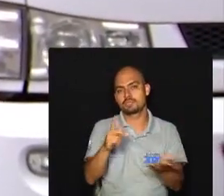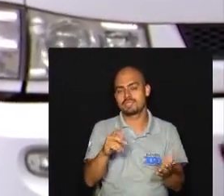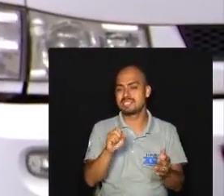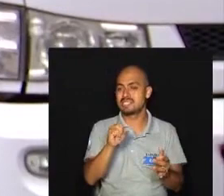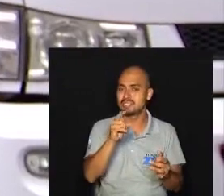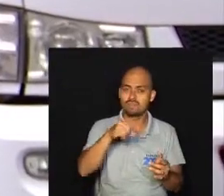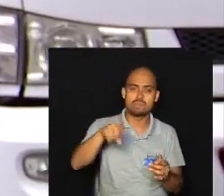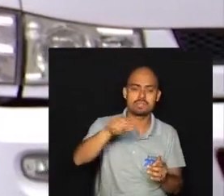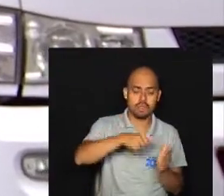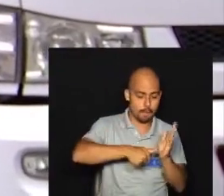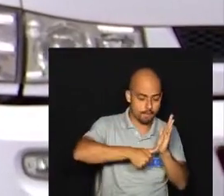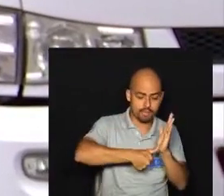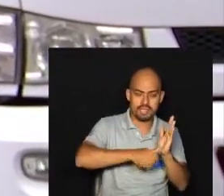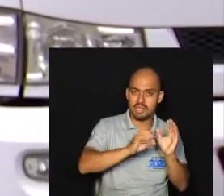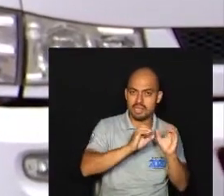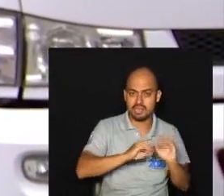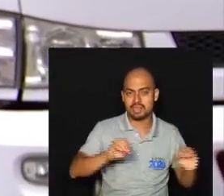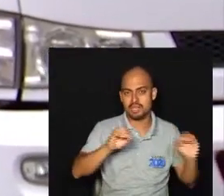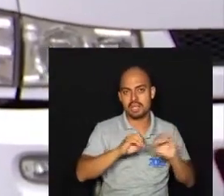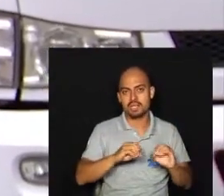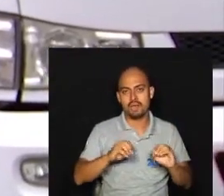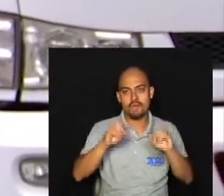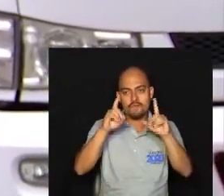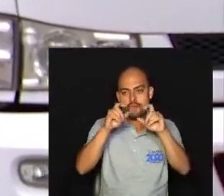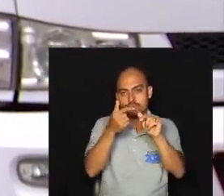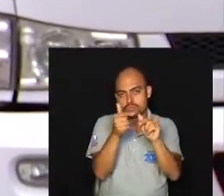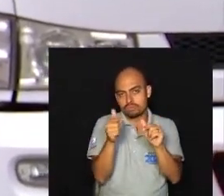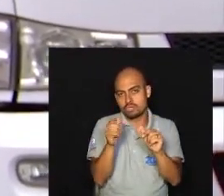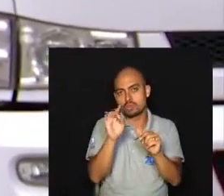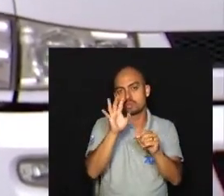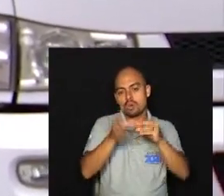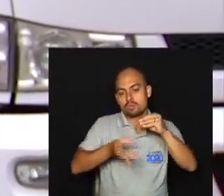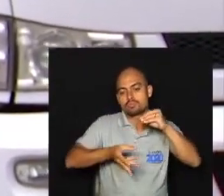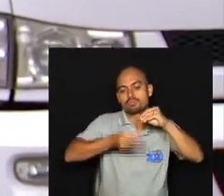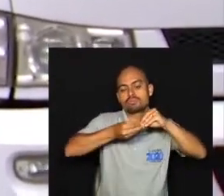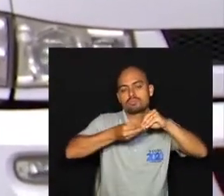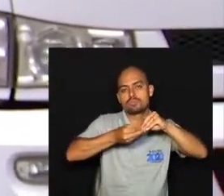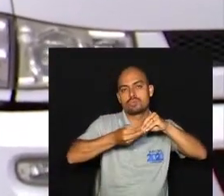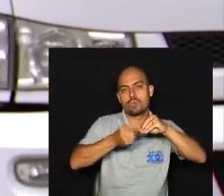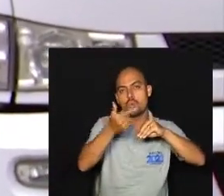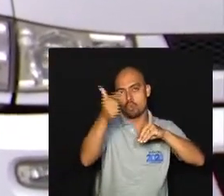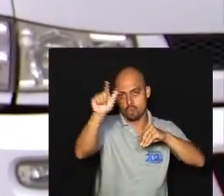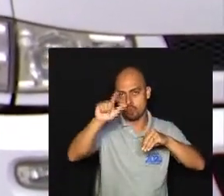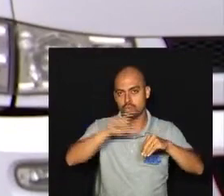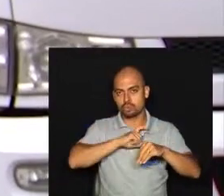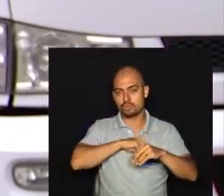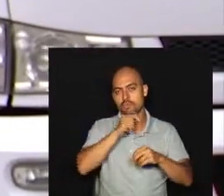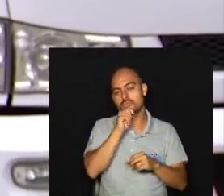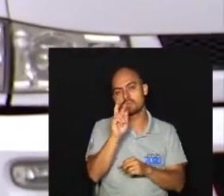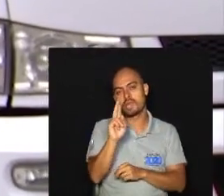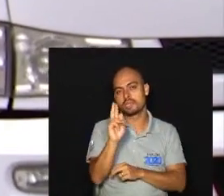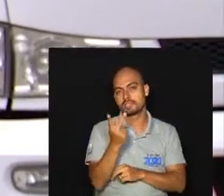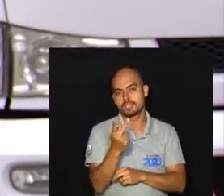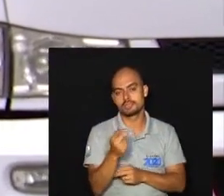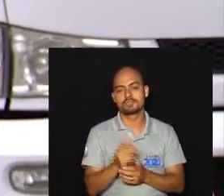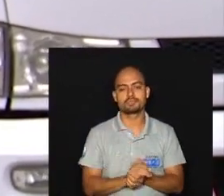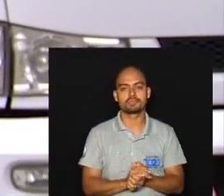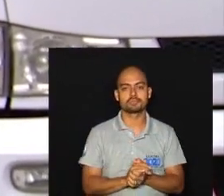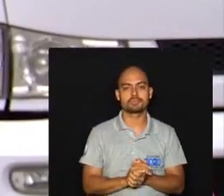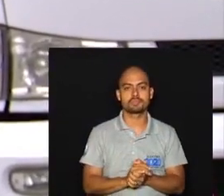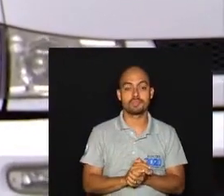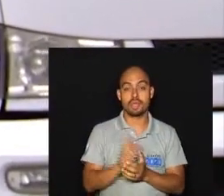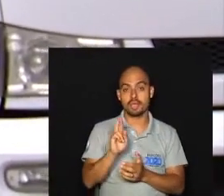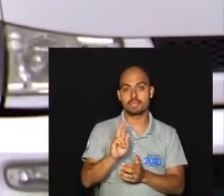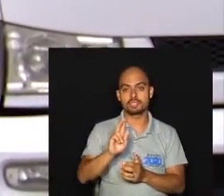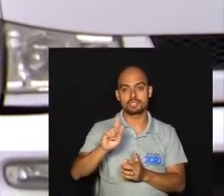não tiver feito a biometria, no e-título não vai aparecer a sua foto. Aí é só ele complementar com um documento oficial com foto, um RG, uma CNH. Certinho. Agora, Cleano,